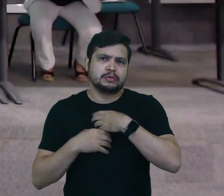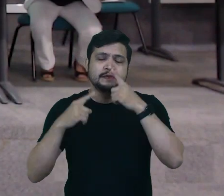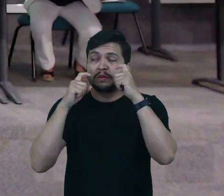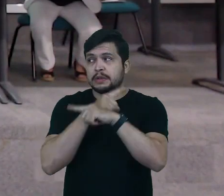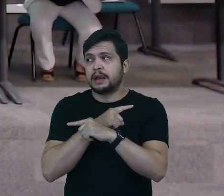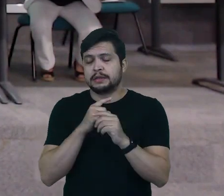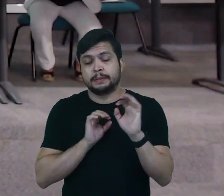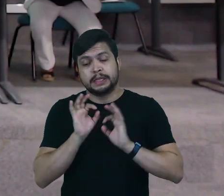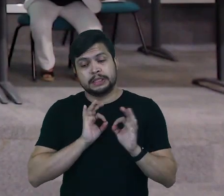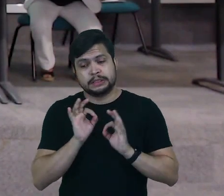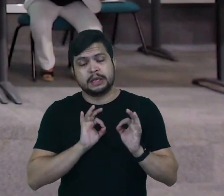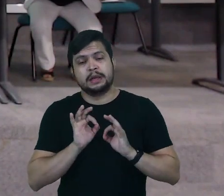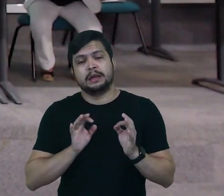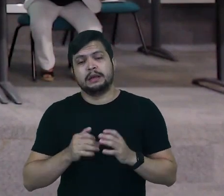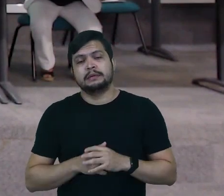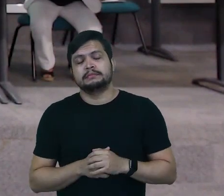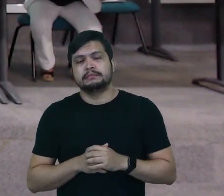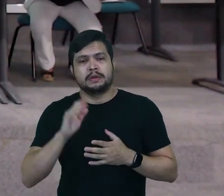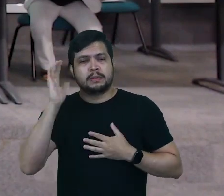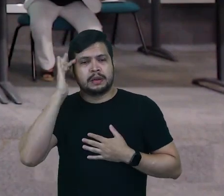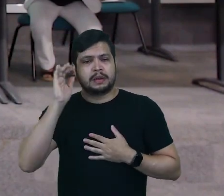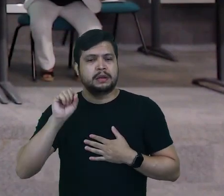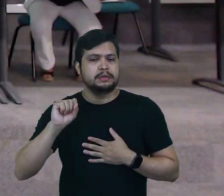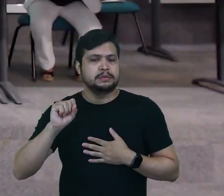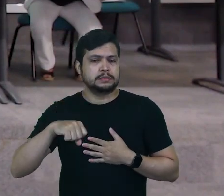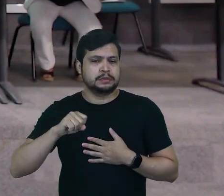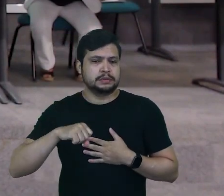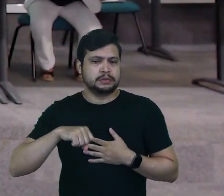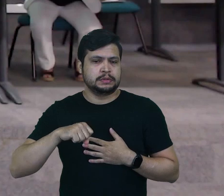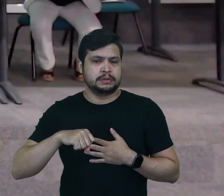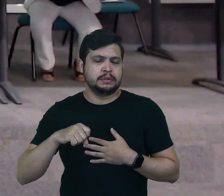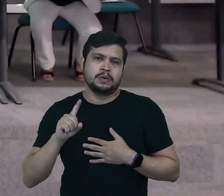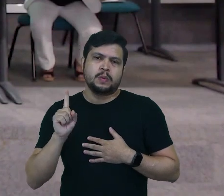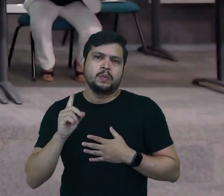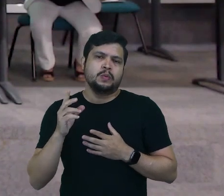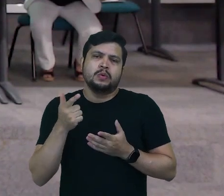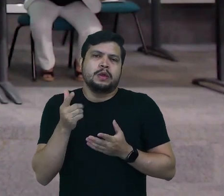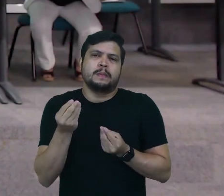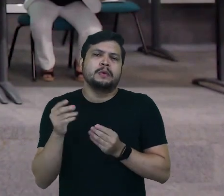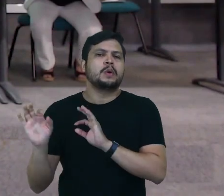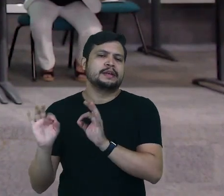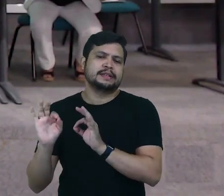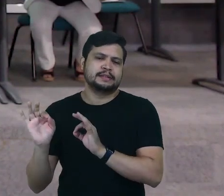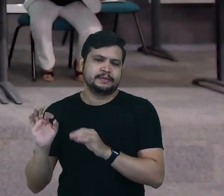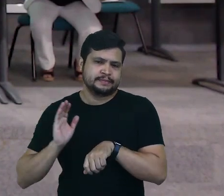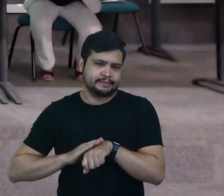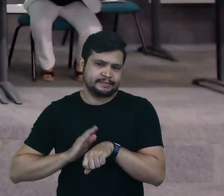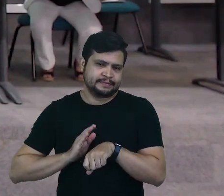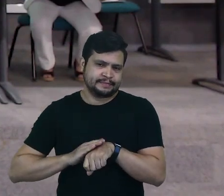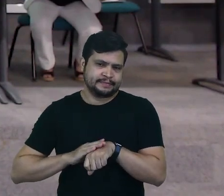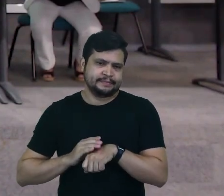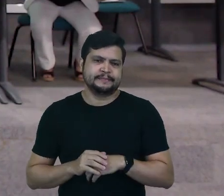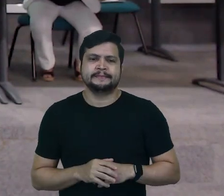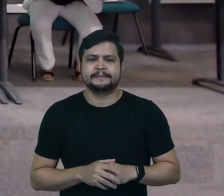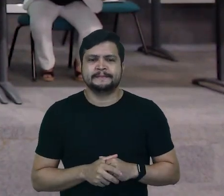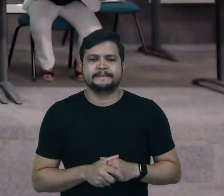eu organizo tudo demais, mas eu não acho, não. Eu também acho que eu sou um pouco organizada. E aí, tudo que você falou para mim convergiu com